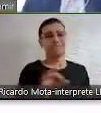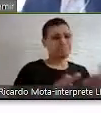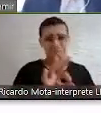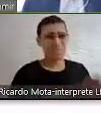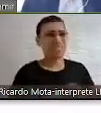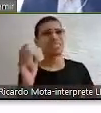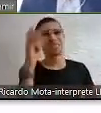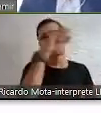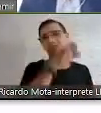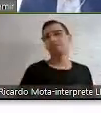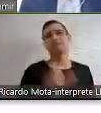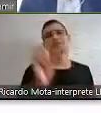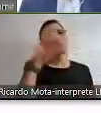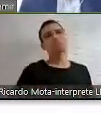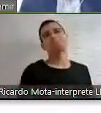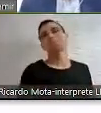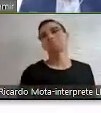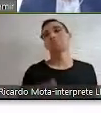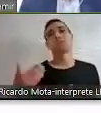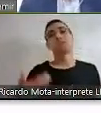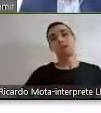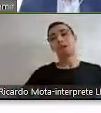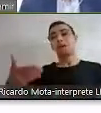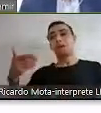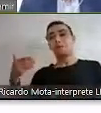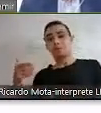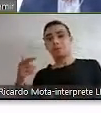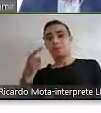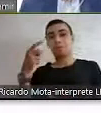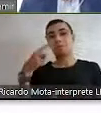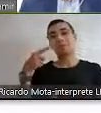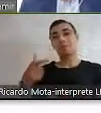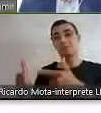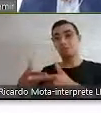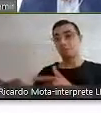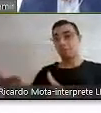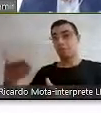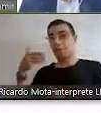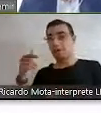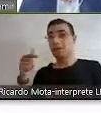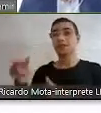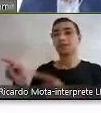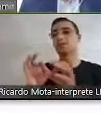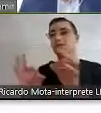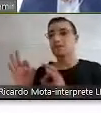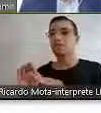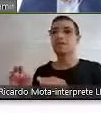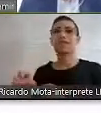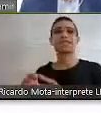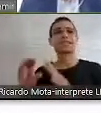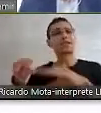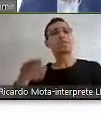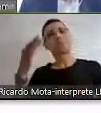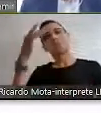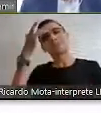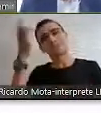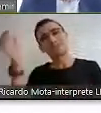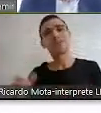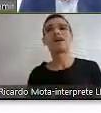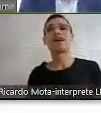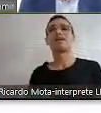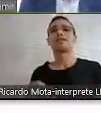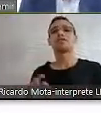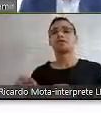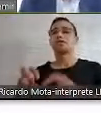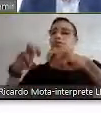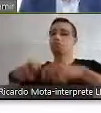A preventiva, nós temos uma menor interferência nos usuários, com o usuário, com a utilização nas nossas